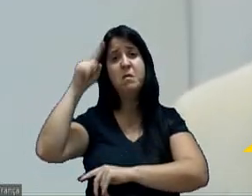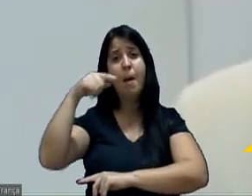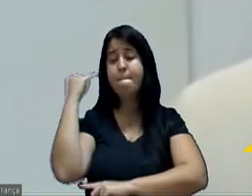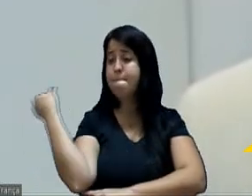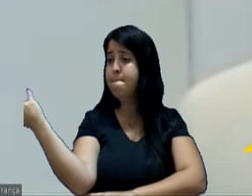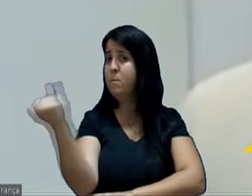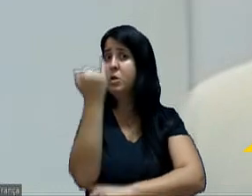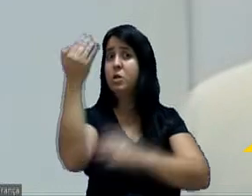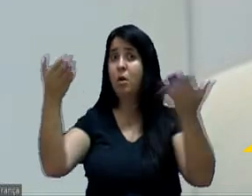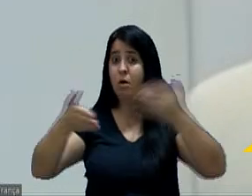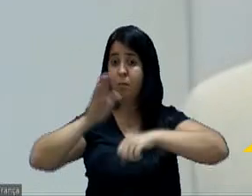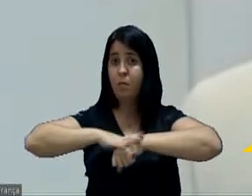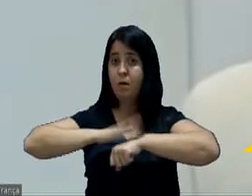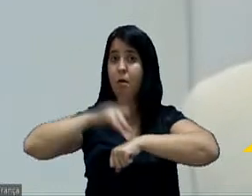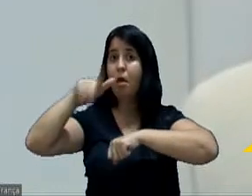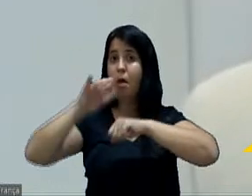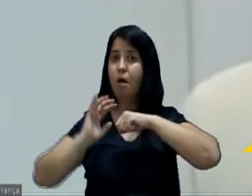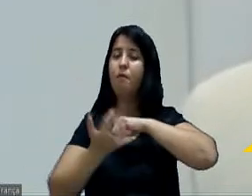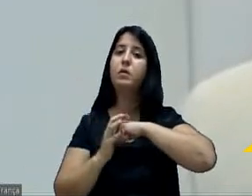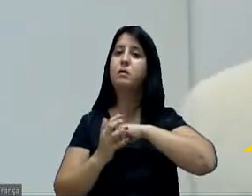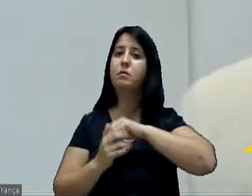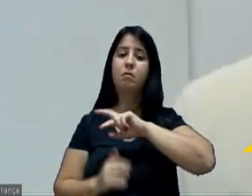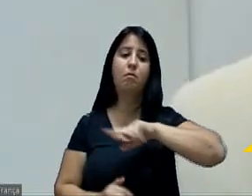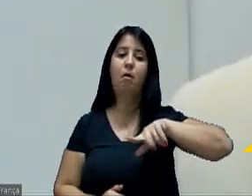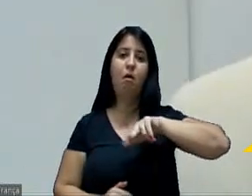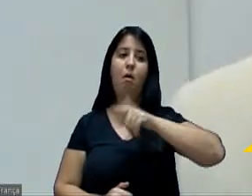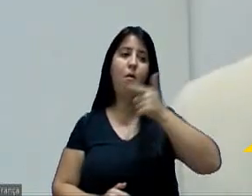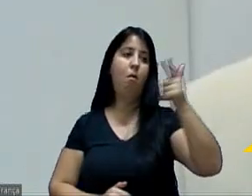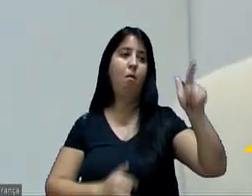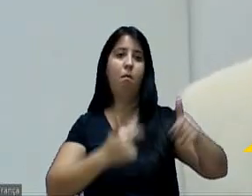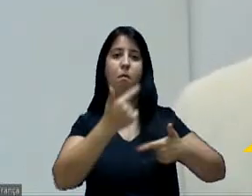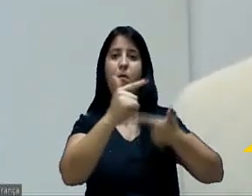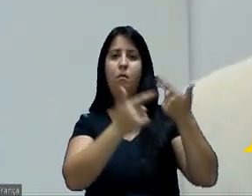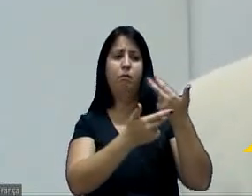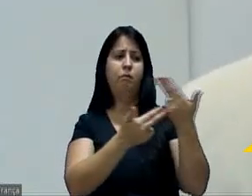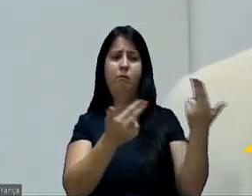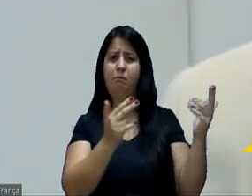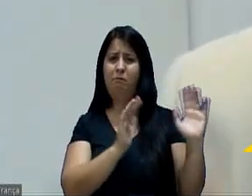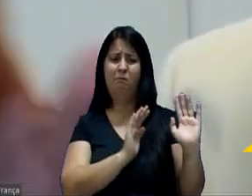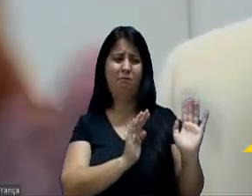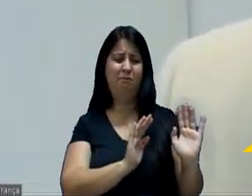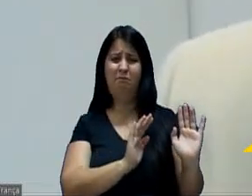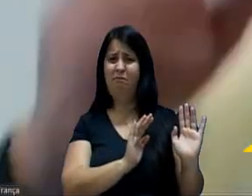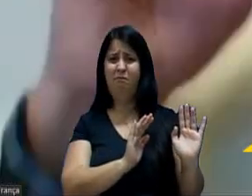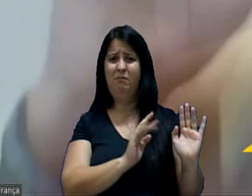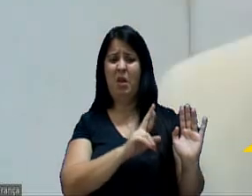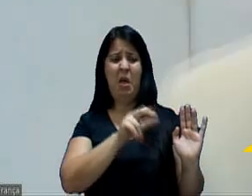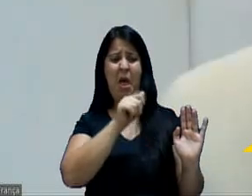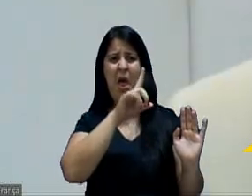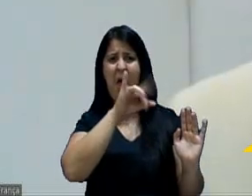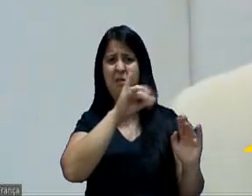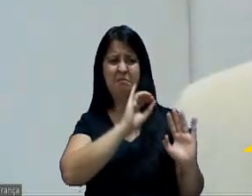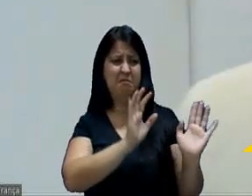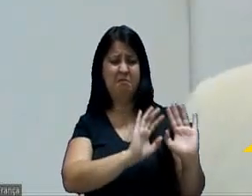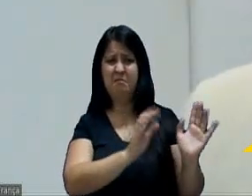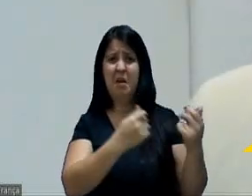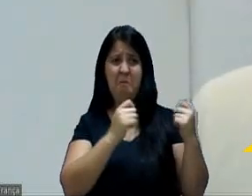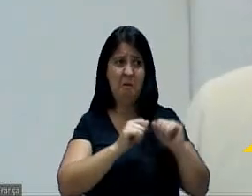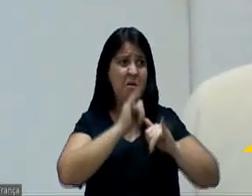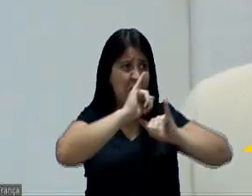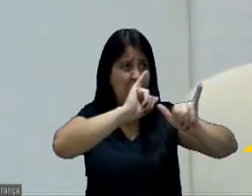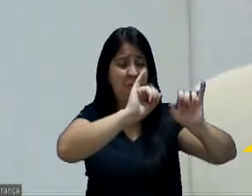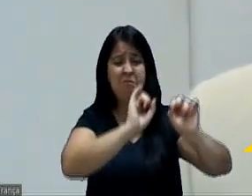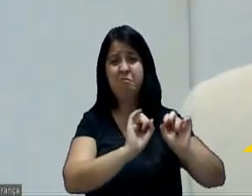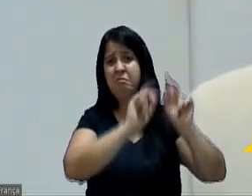nesse momento é o Covid, não a rádio, determinada rádio que está lá, hoje colocar no portal. Pode colocar até na cabeça dele, se ele